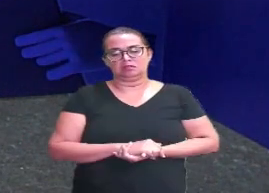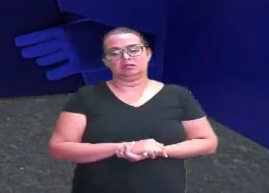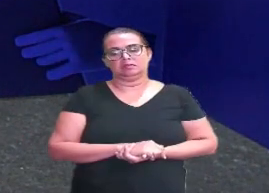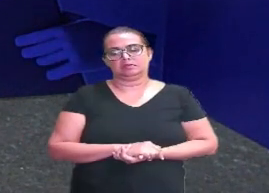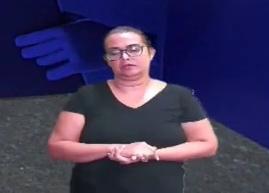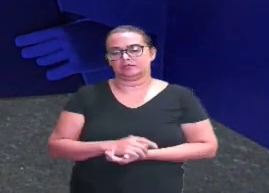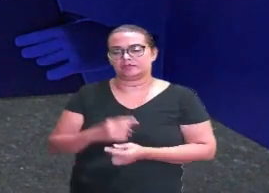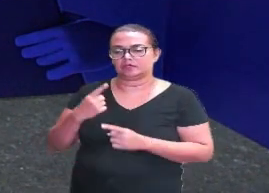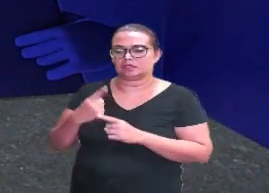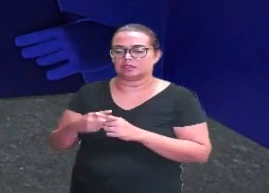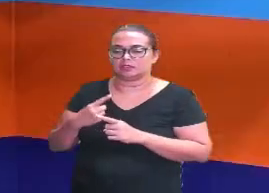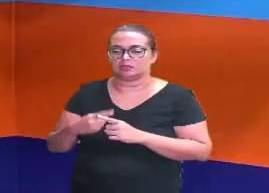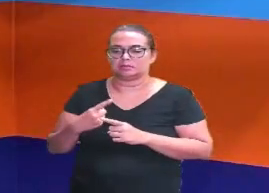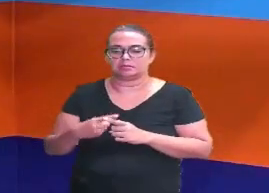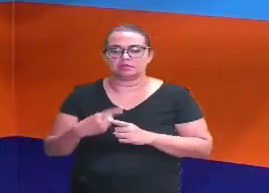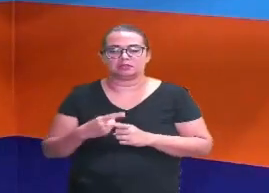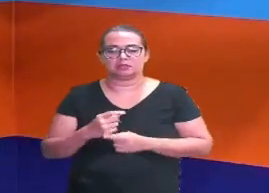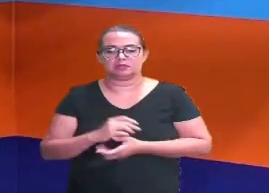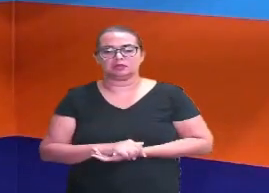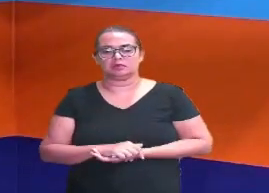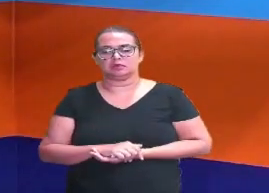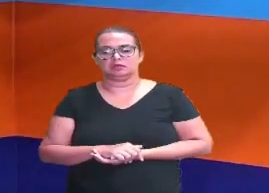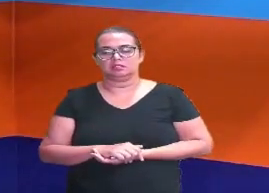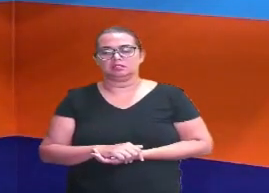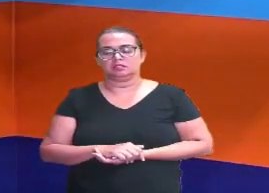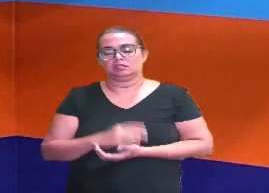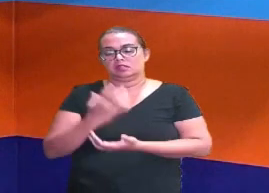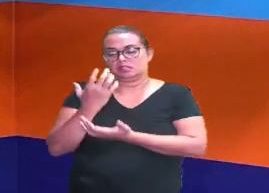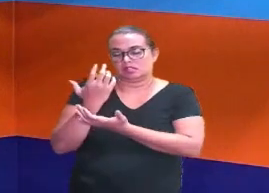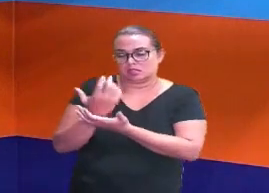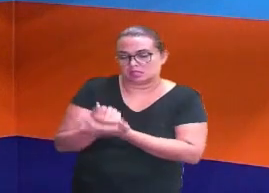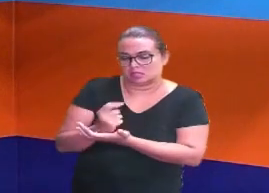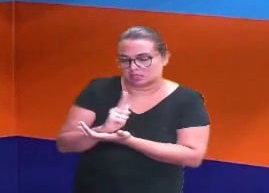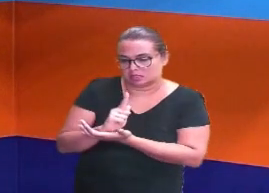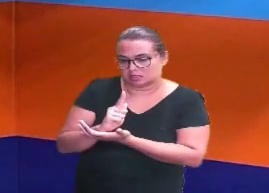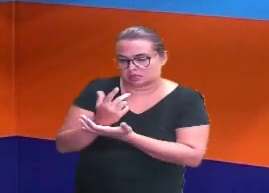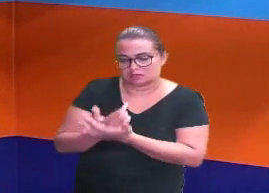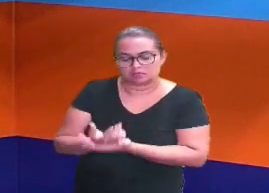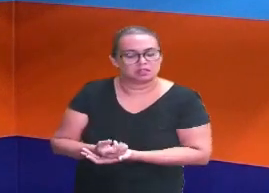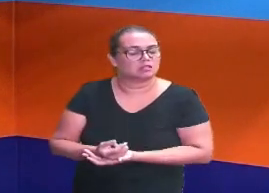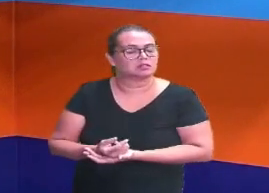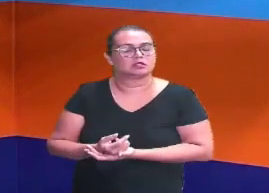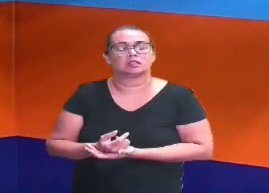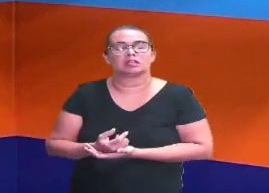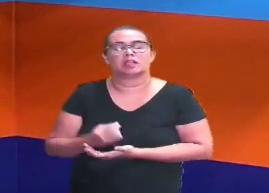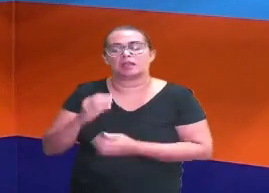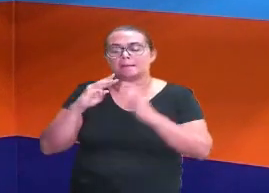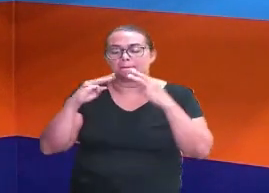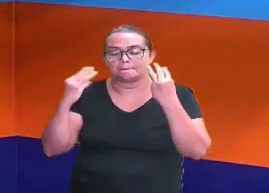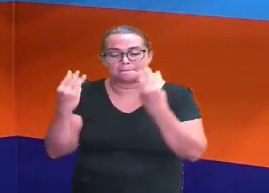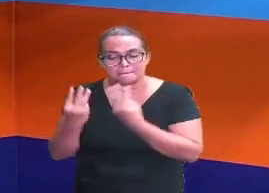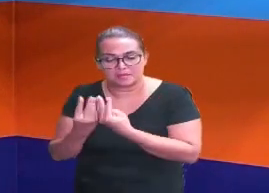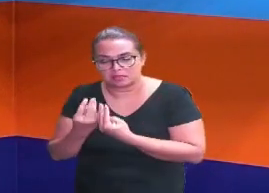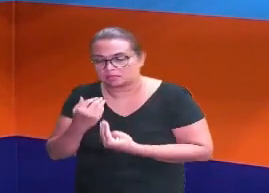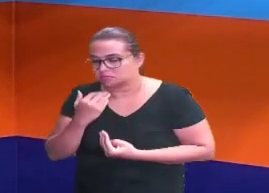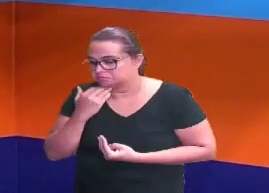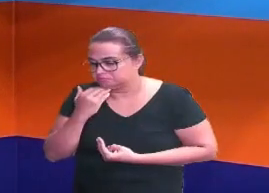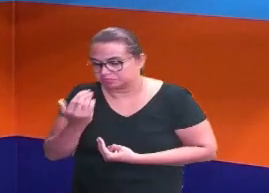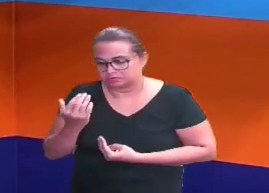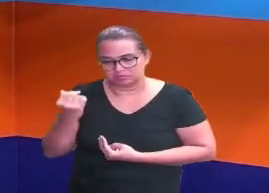acontecer? Porque aqui na gravidade não importa a massa, tá, gente? Não vai importar a massa.